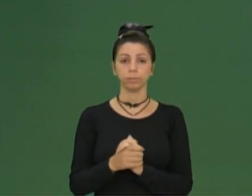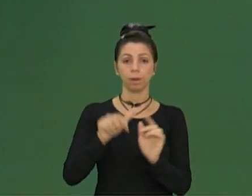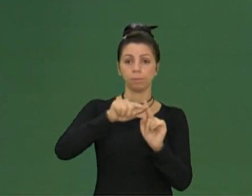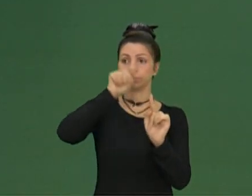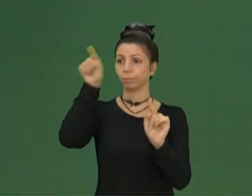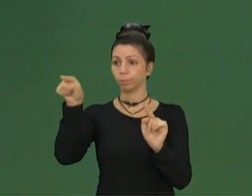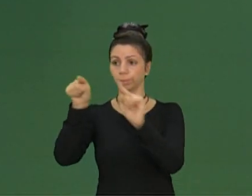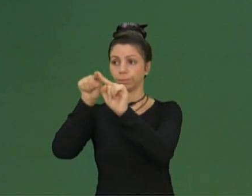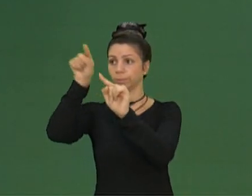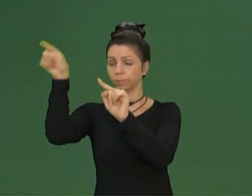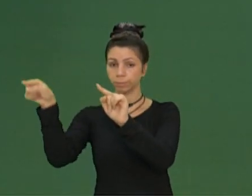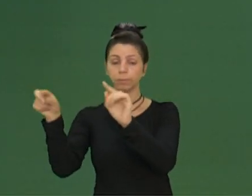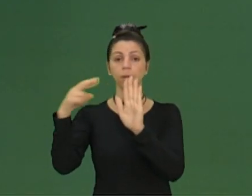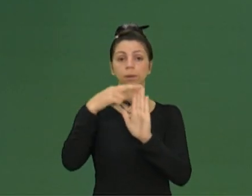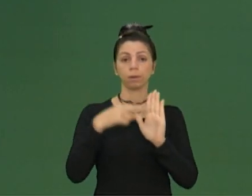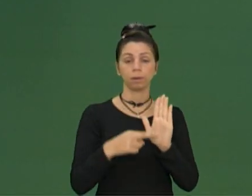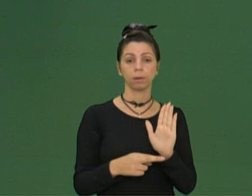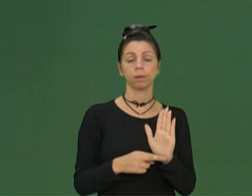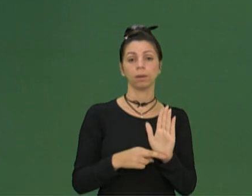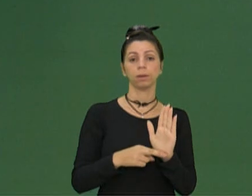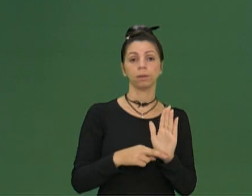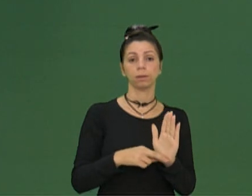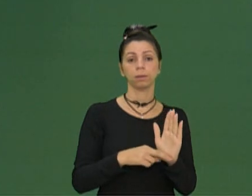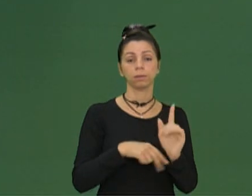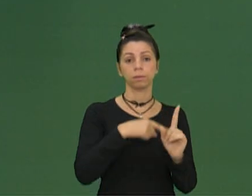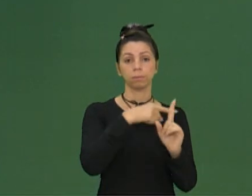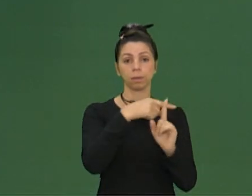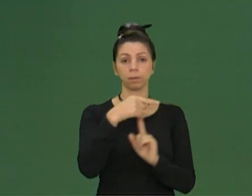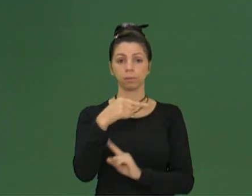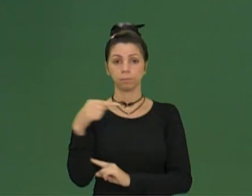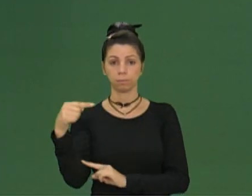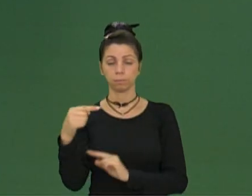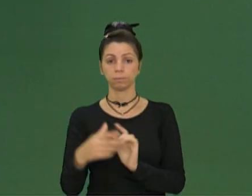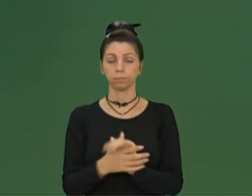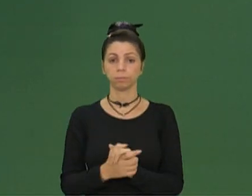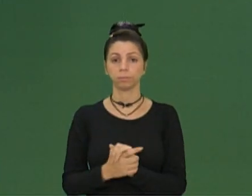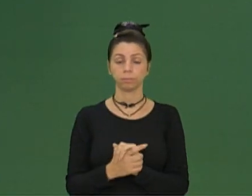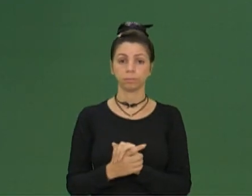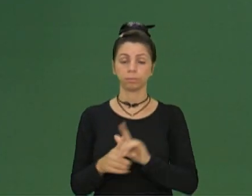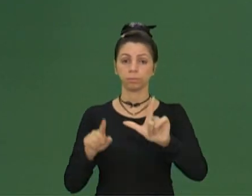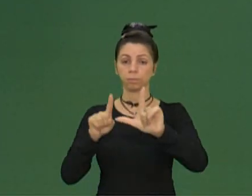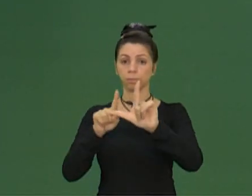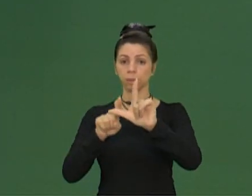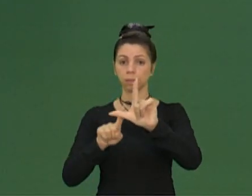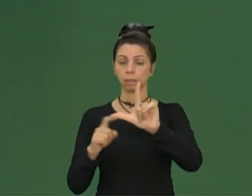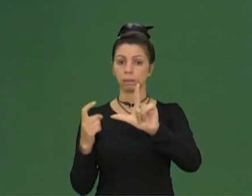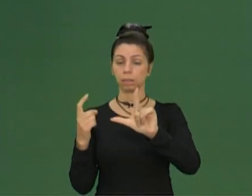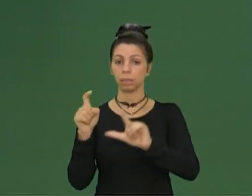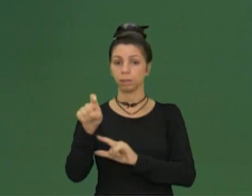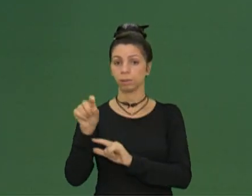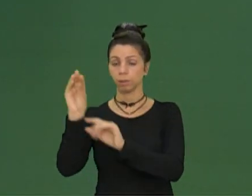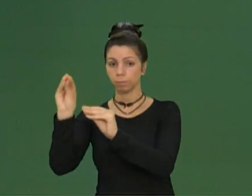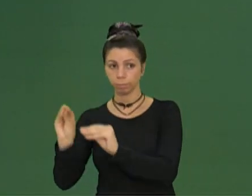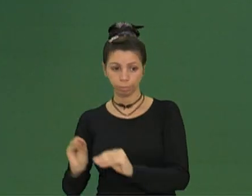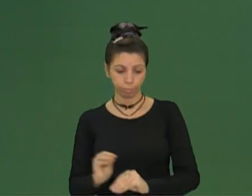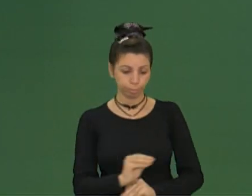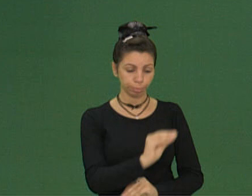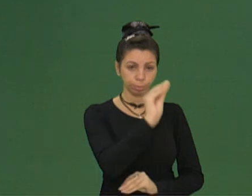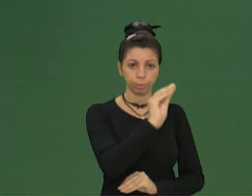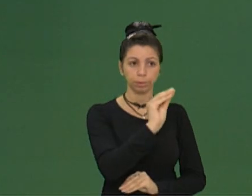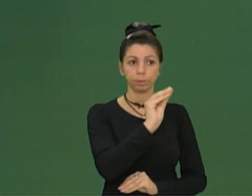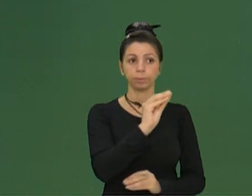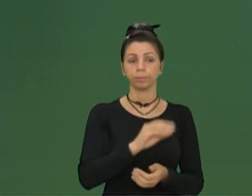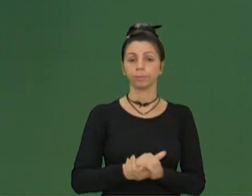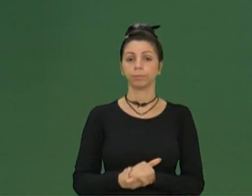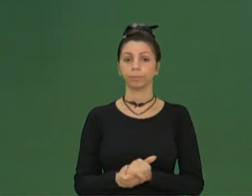mais é menos também. Vou isolar a minha variável, né? 4x está menos 3x, passei a ser